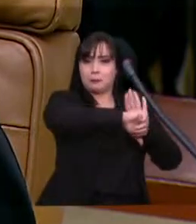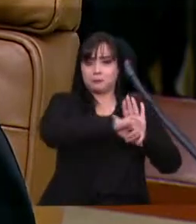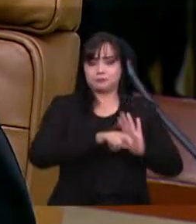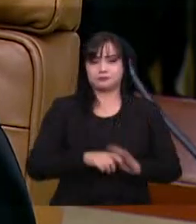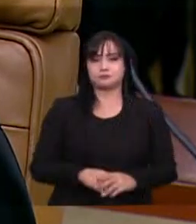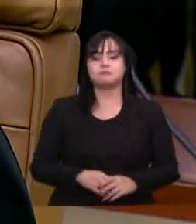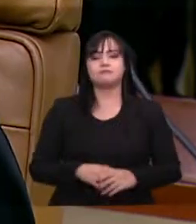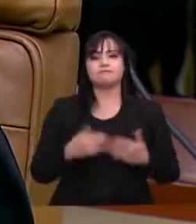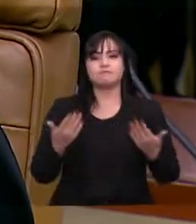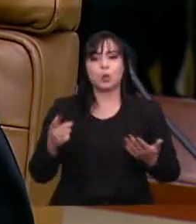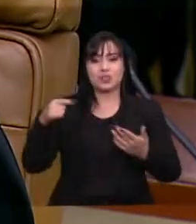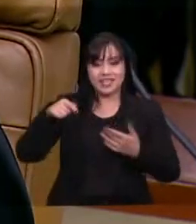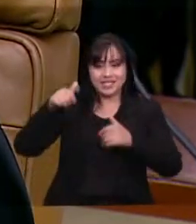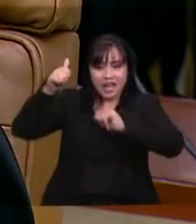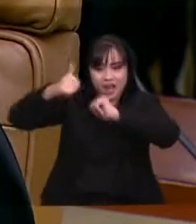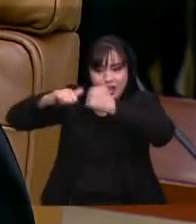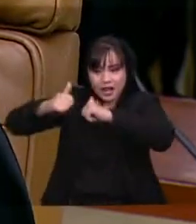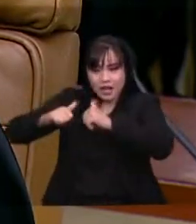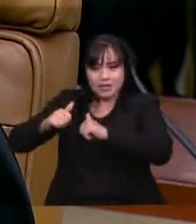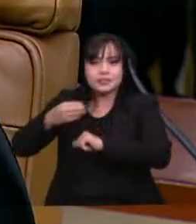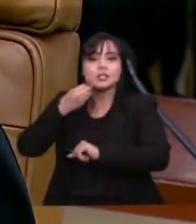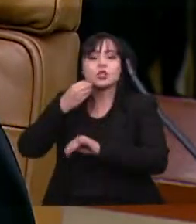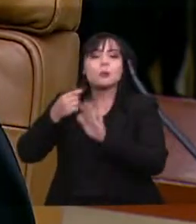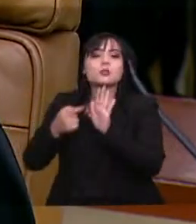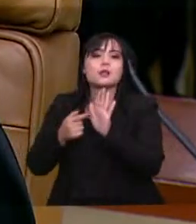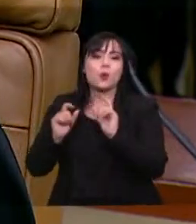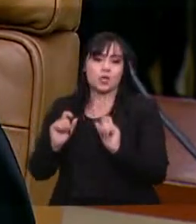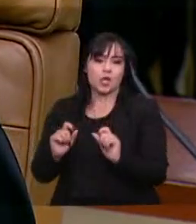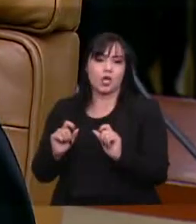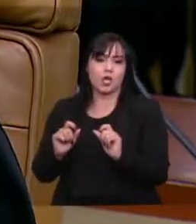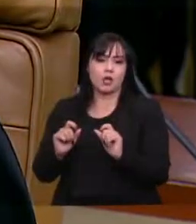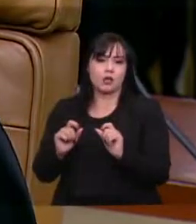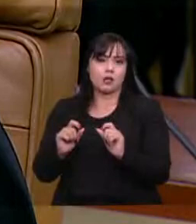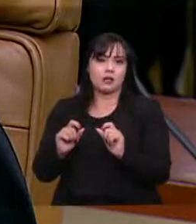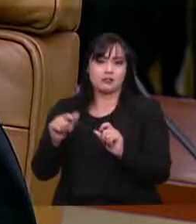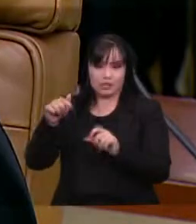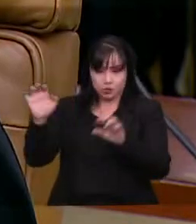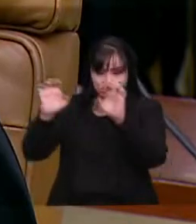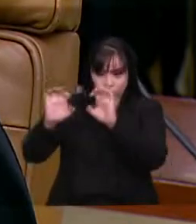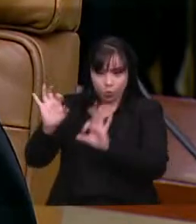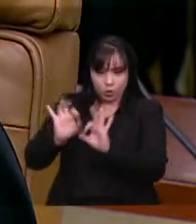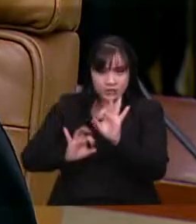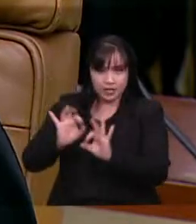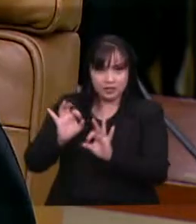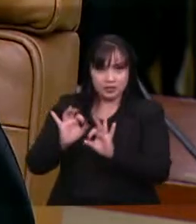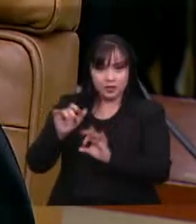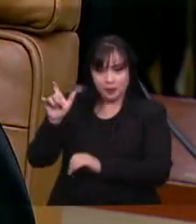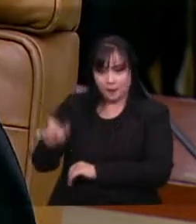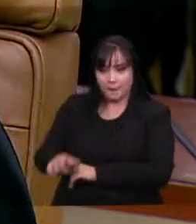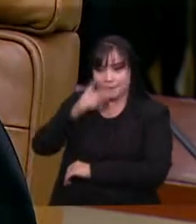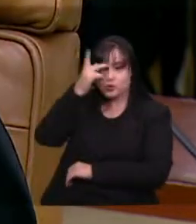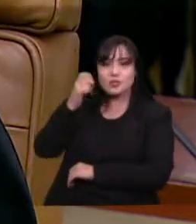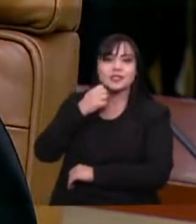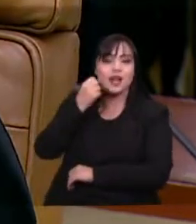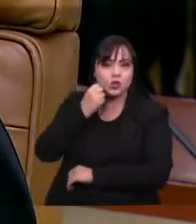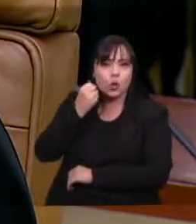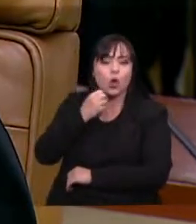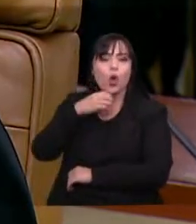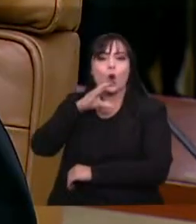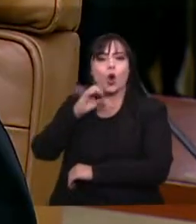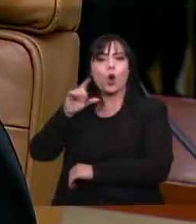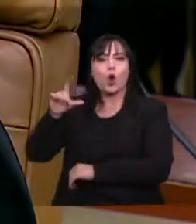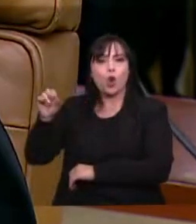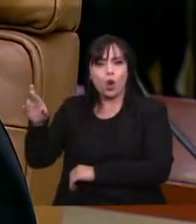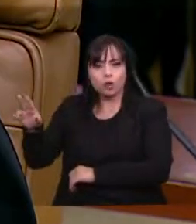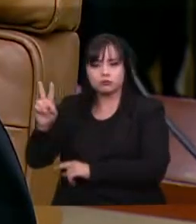tentou demonstrar no ápice da estrutura organizada sem contar então Senador que se utilizou